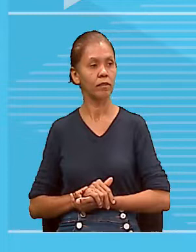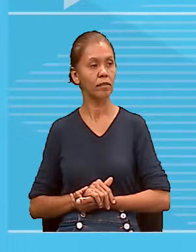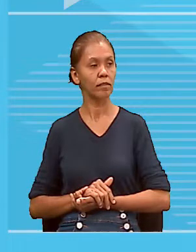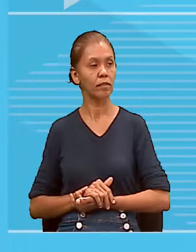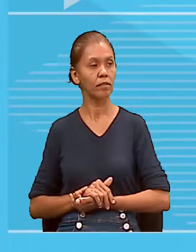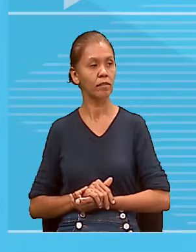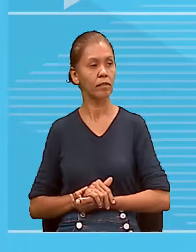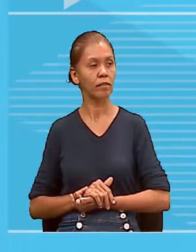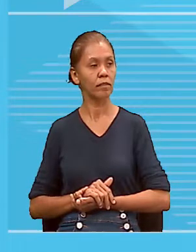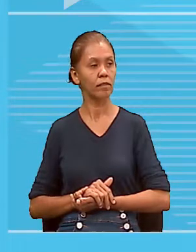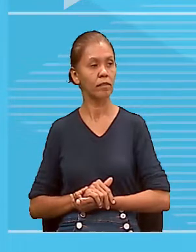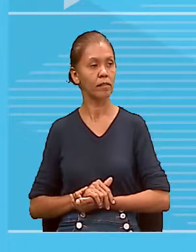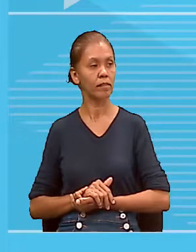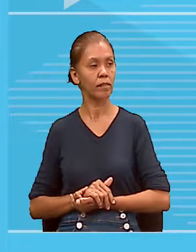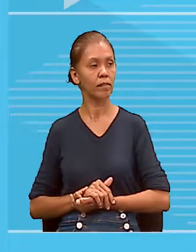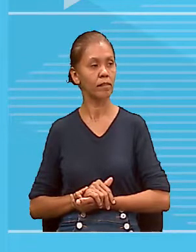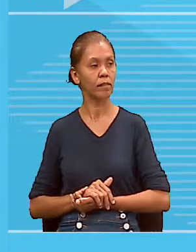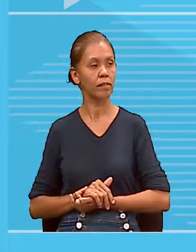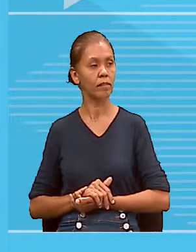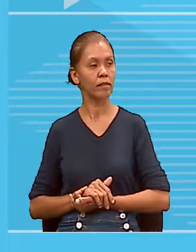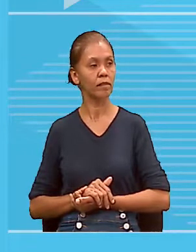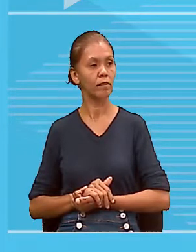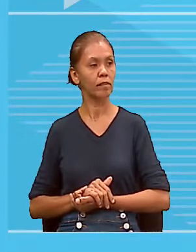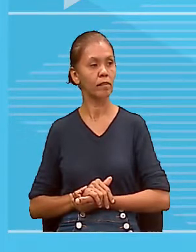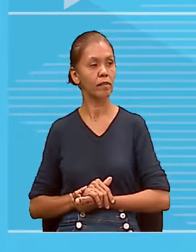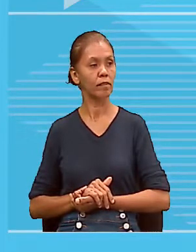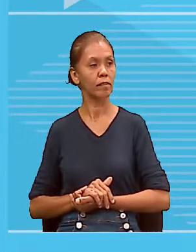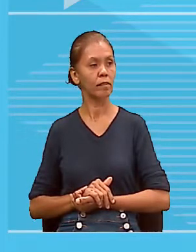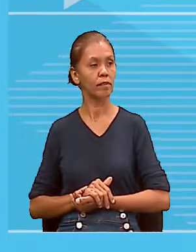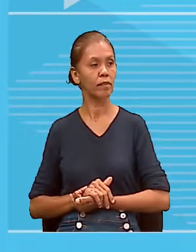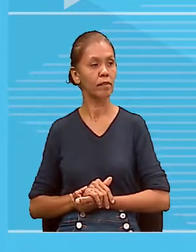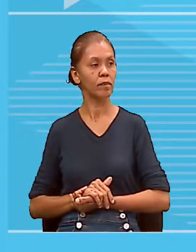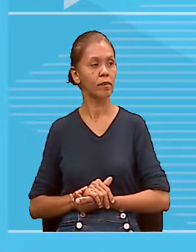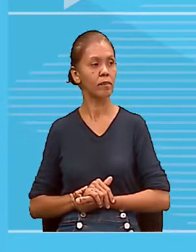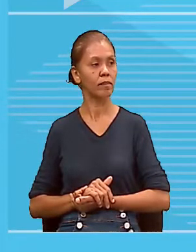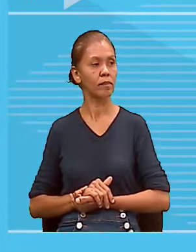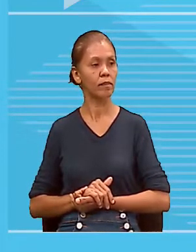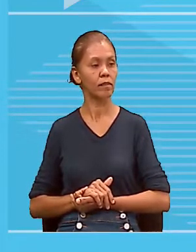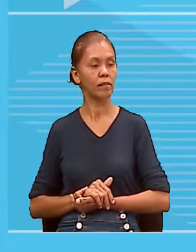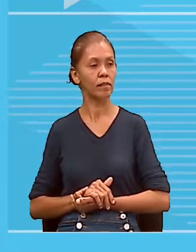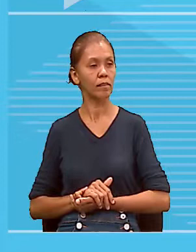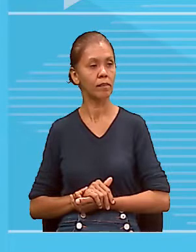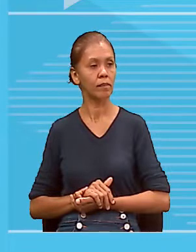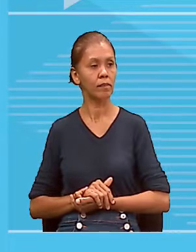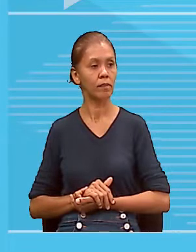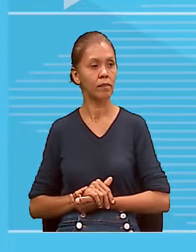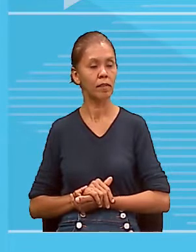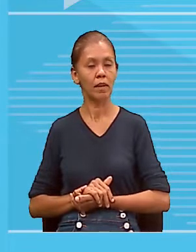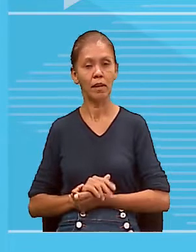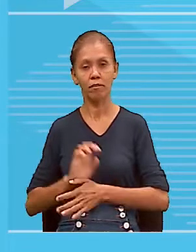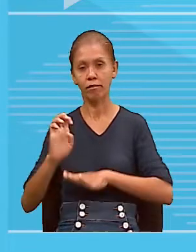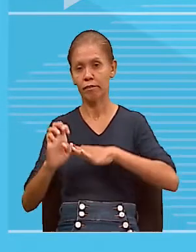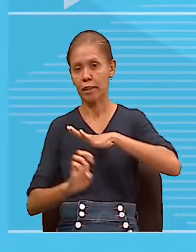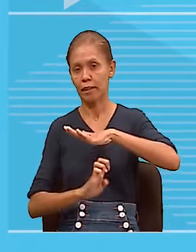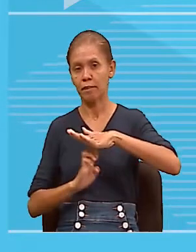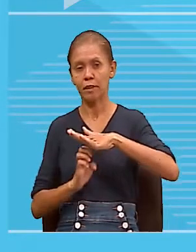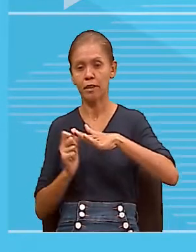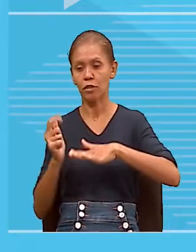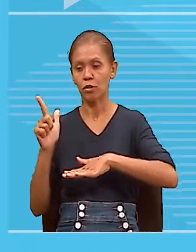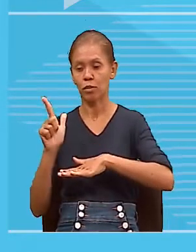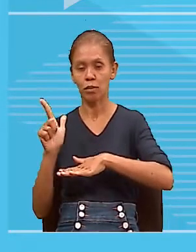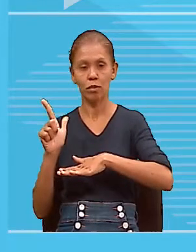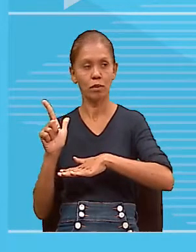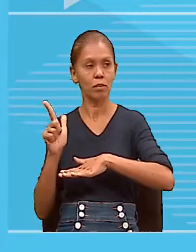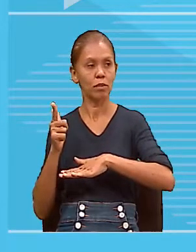Opa e essa abertura vai ser a entrada das famosas multinacionais de deixa eu colocar aqui